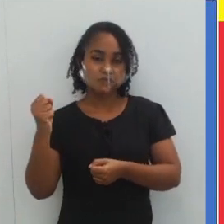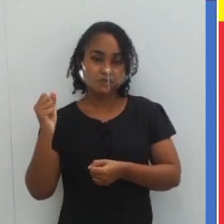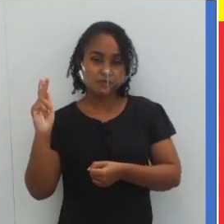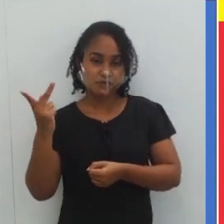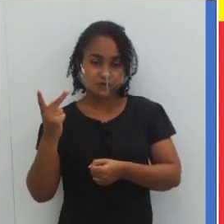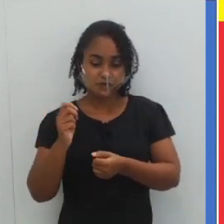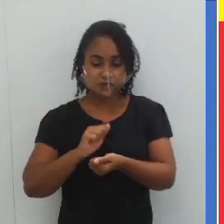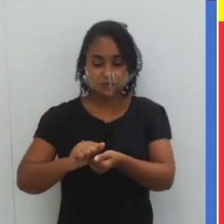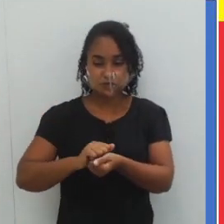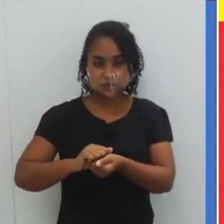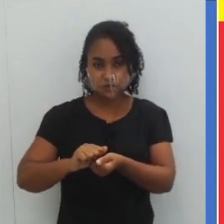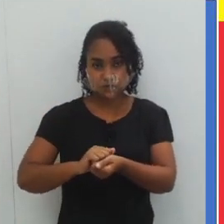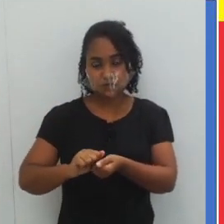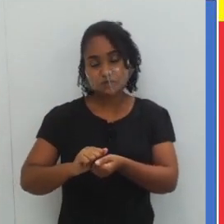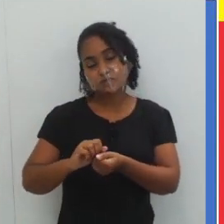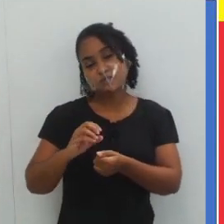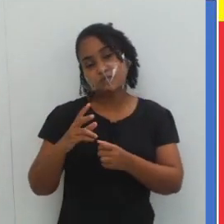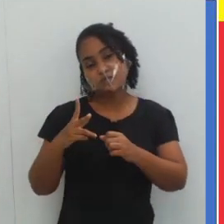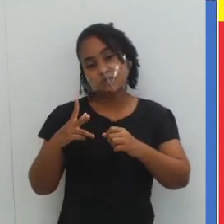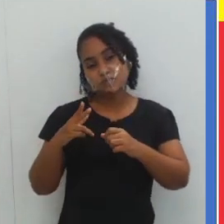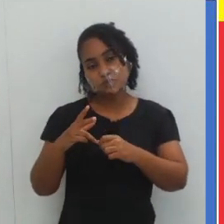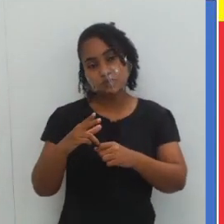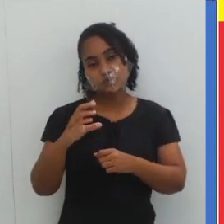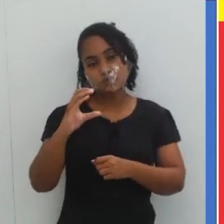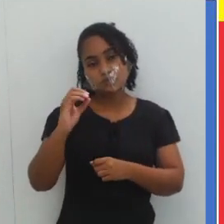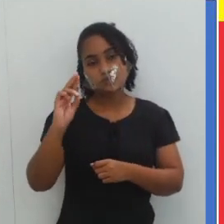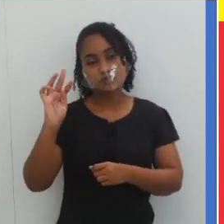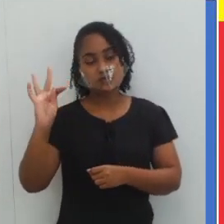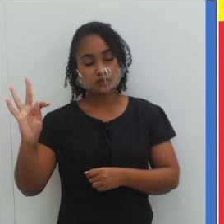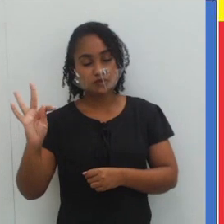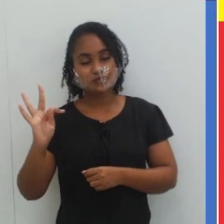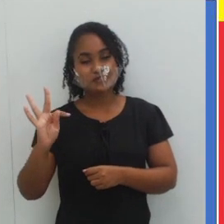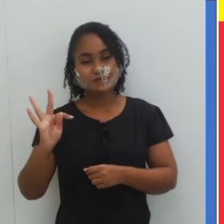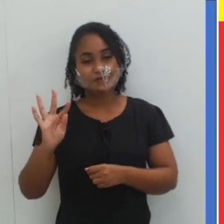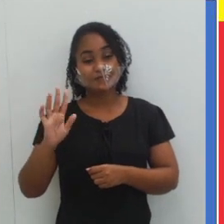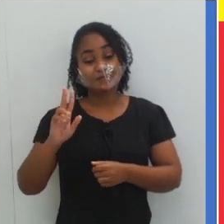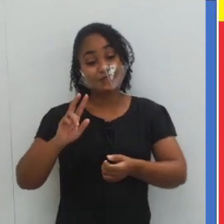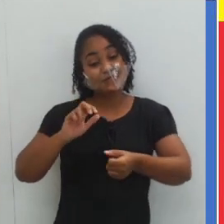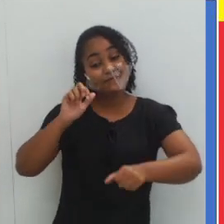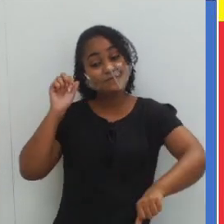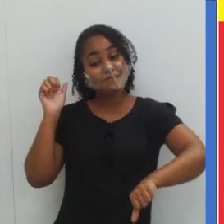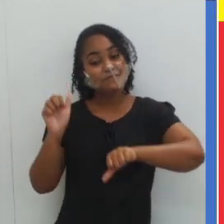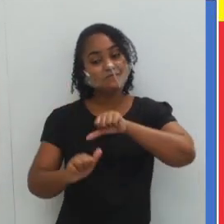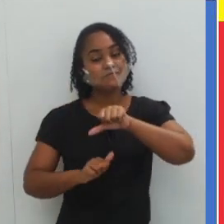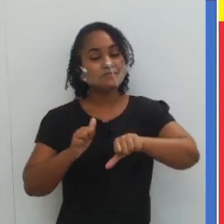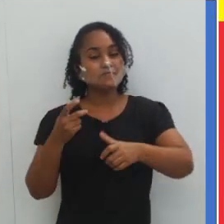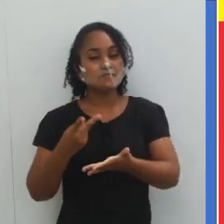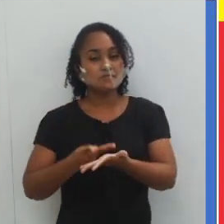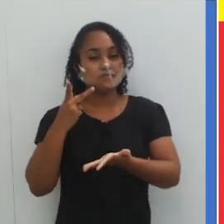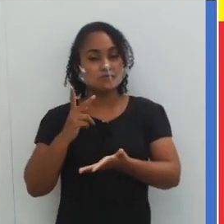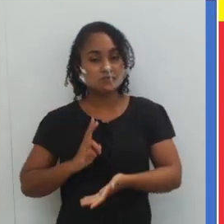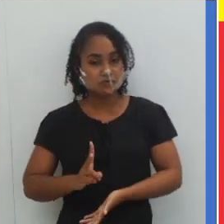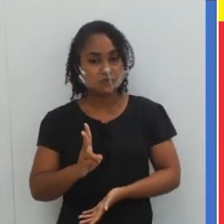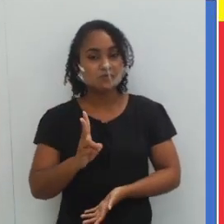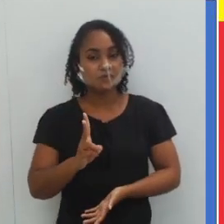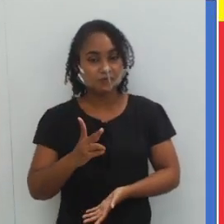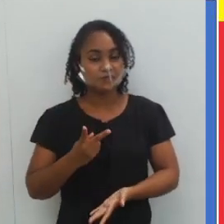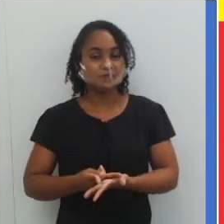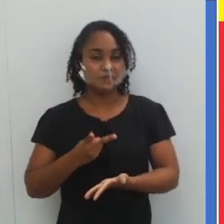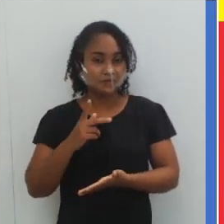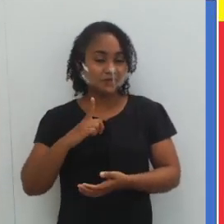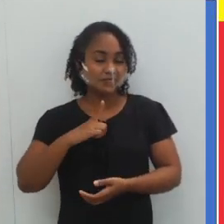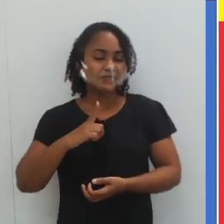né? Lavar, e cut, cortar. Quando eles passam para a situação contínua, ou seja,